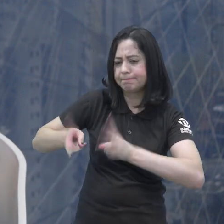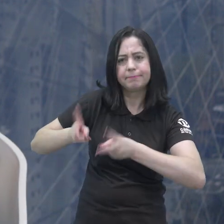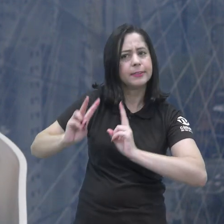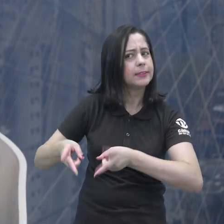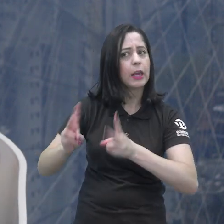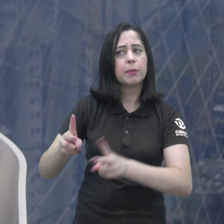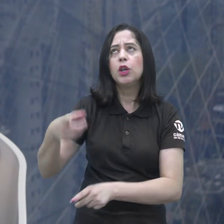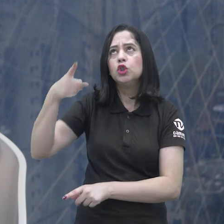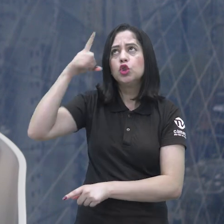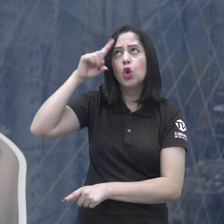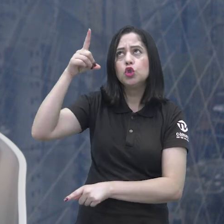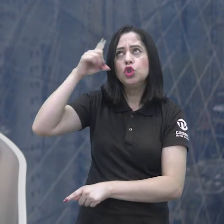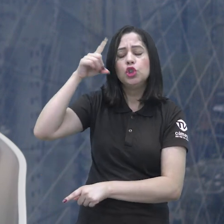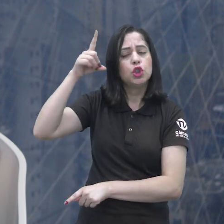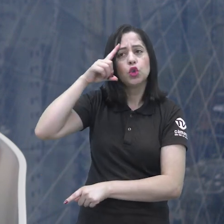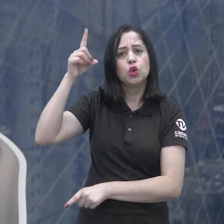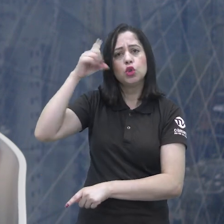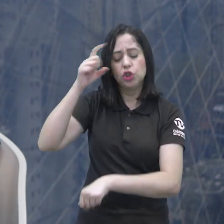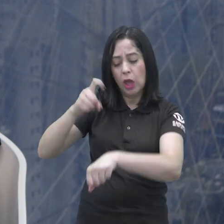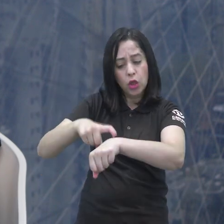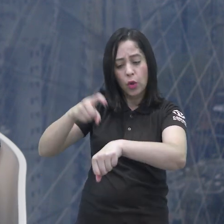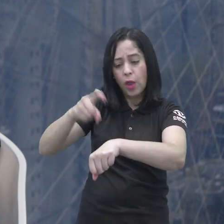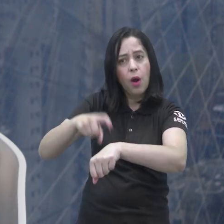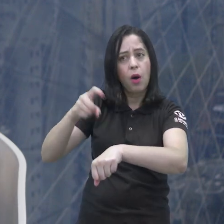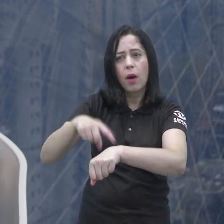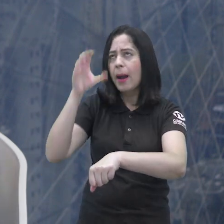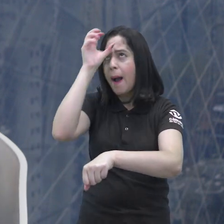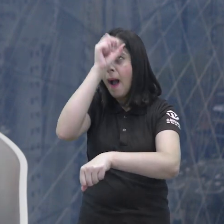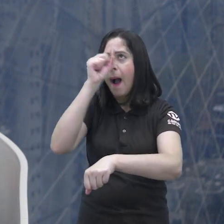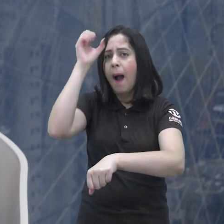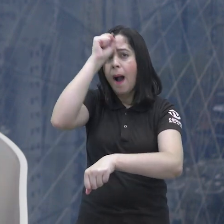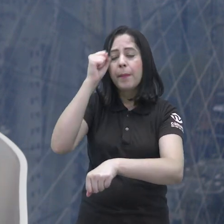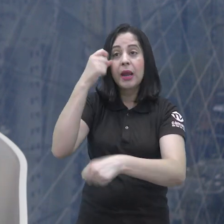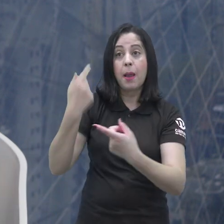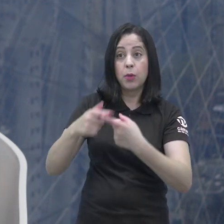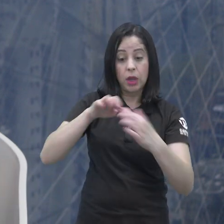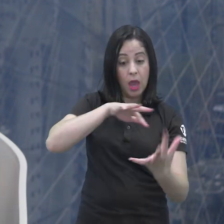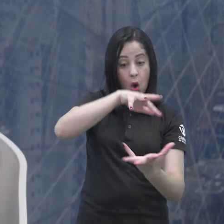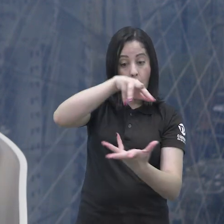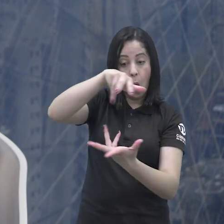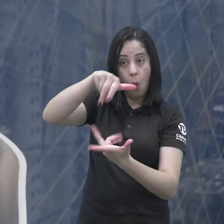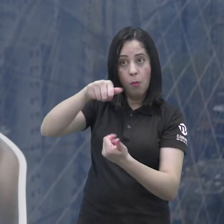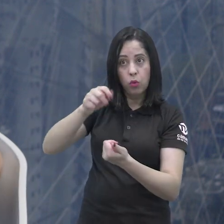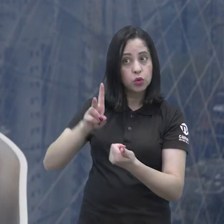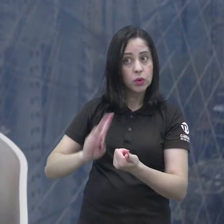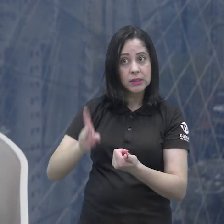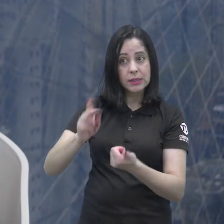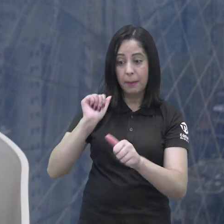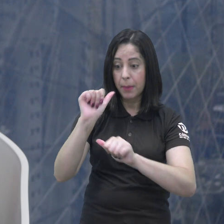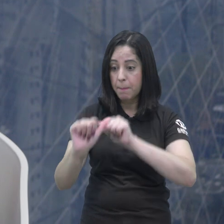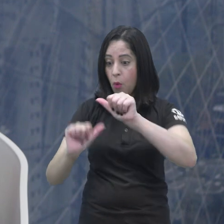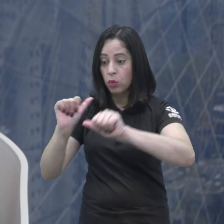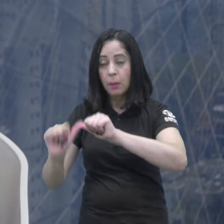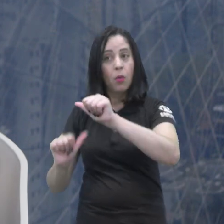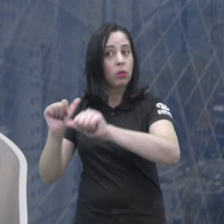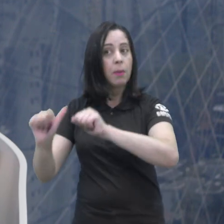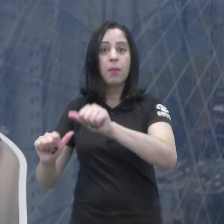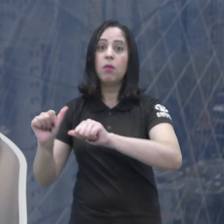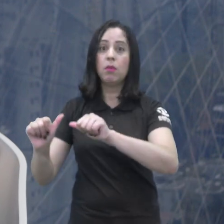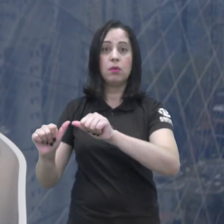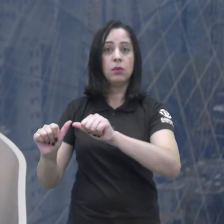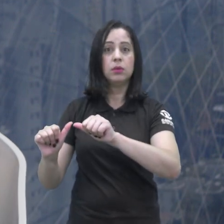que o tempo inteiro a gente está aprendendo. Né? Significa que o tempo inteiro o mundo está em mudança e nada que é estranho a mim